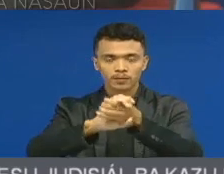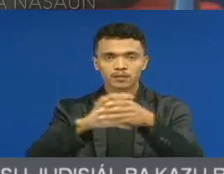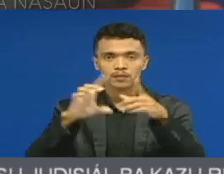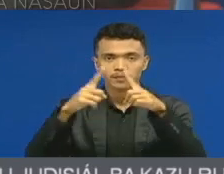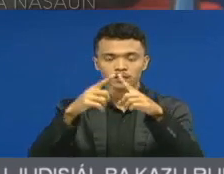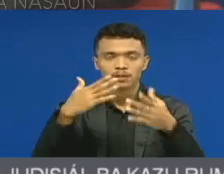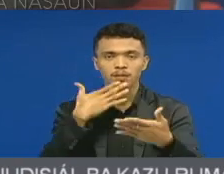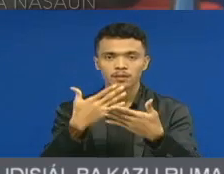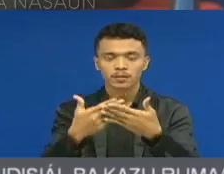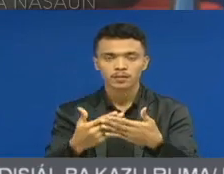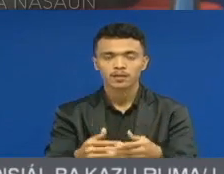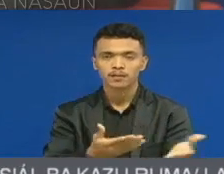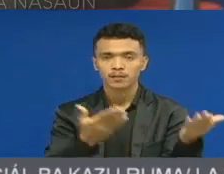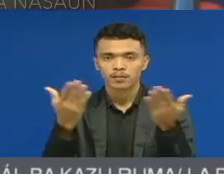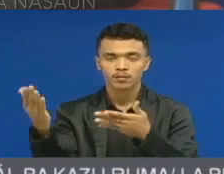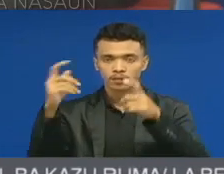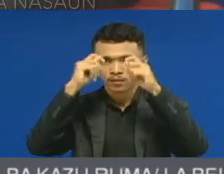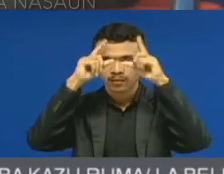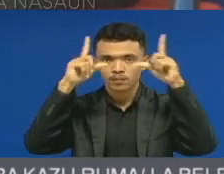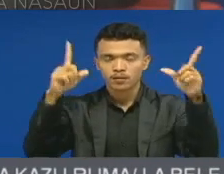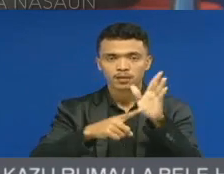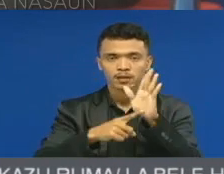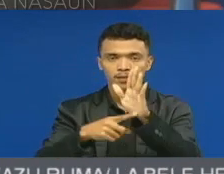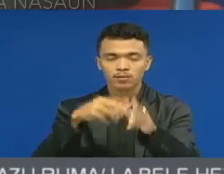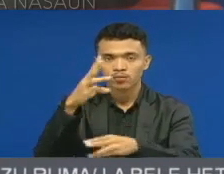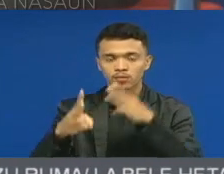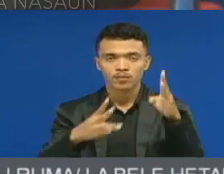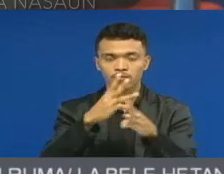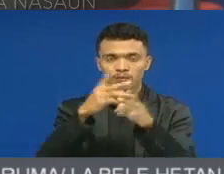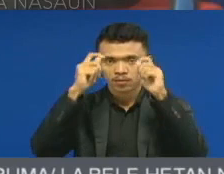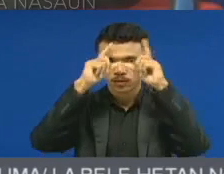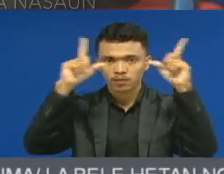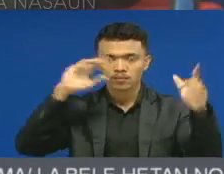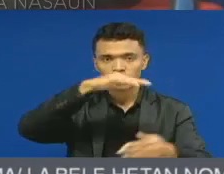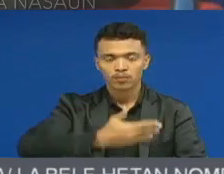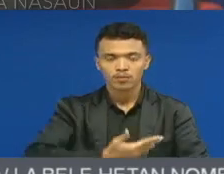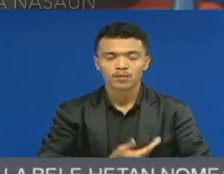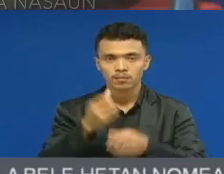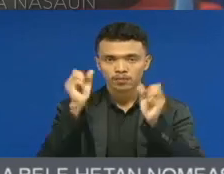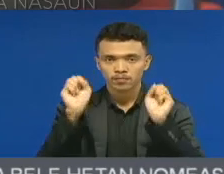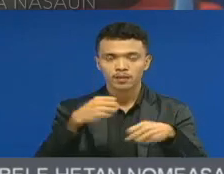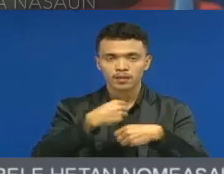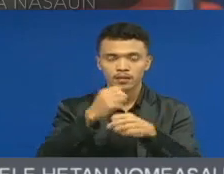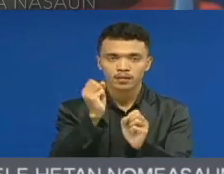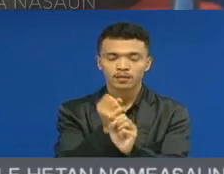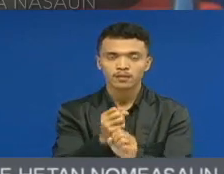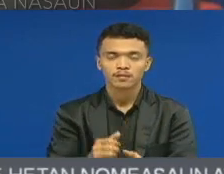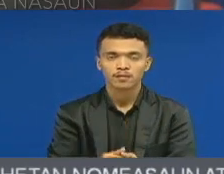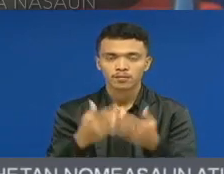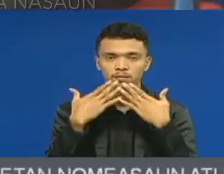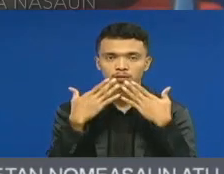sucesso no Bema, que é o Timor Nenaran, a turba e o mundo que é o Timor Anos, a bela tu, a lausa de rede. Obrigado, Barak, para Itabotnia tempo. Obrigado,